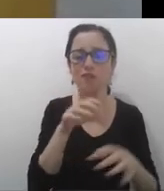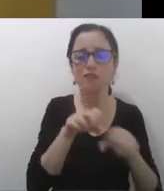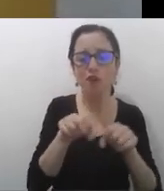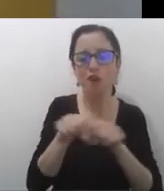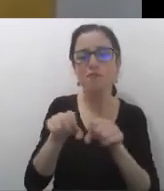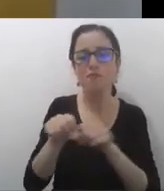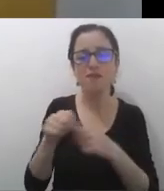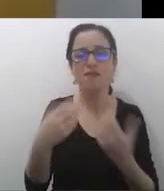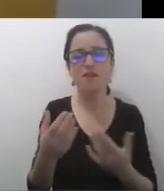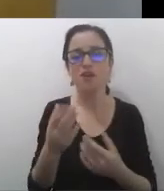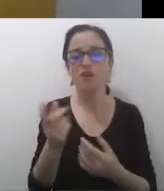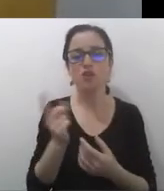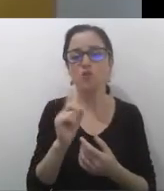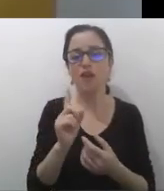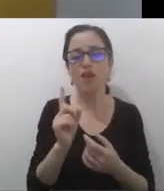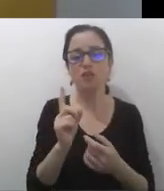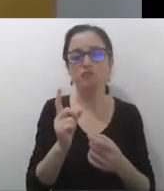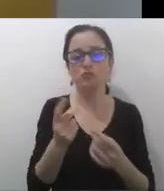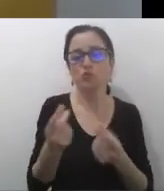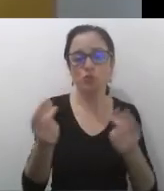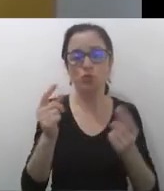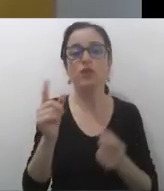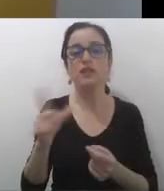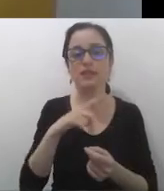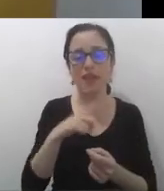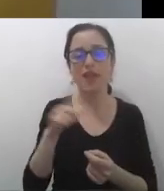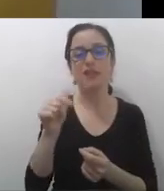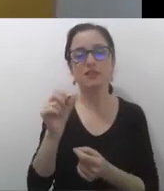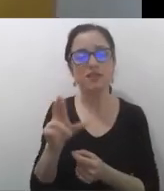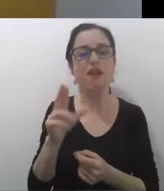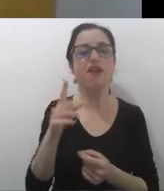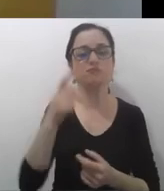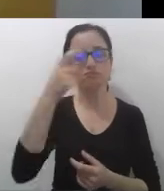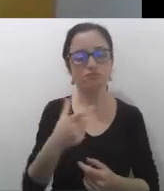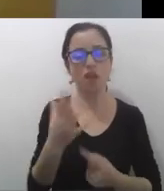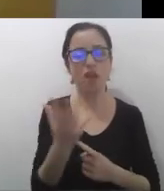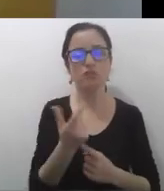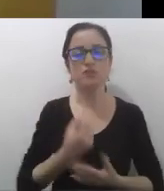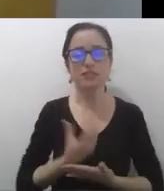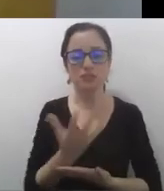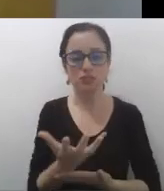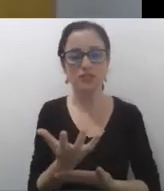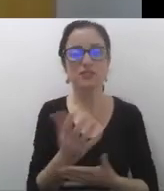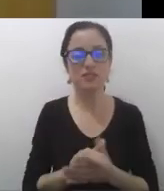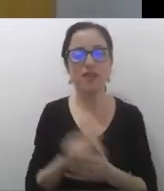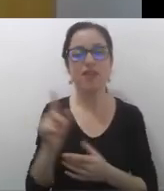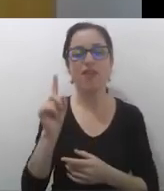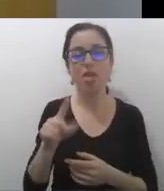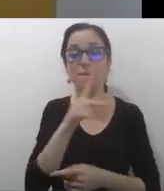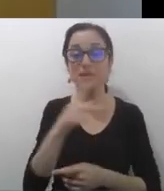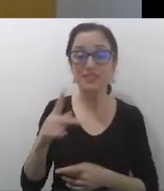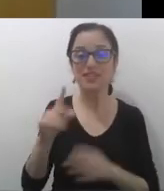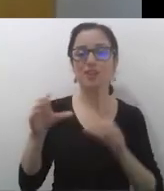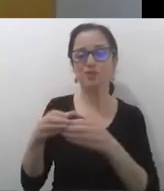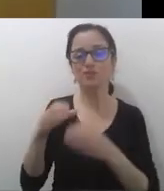em formação e não sólidas, né? Então, você tinha o Lazar Segal, que era um artista expressionista,